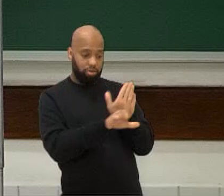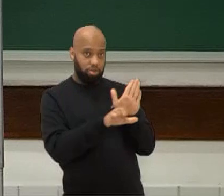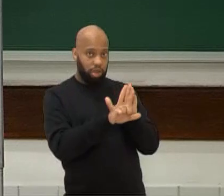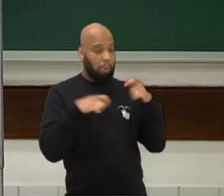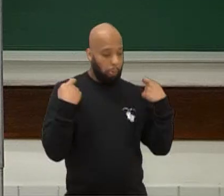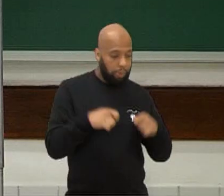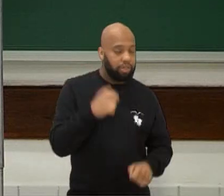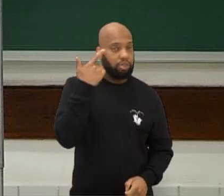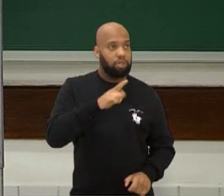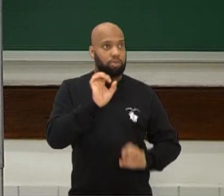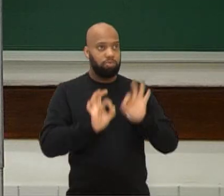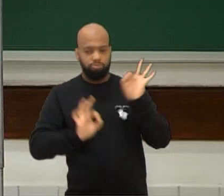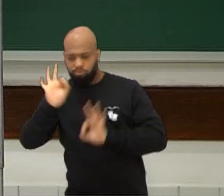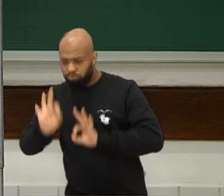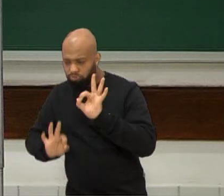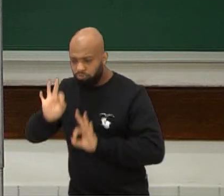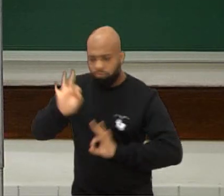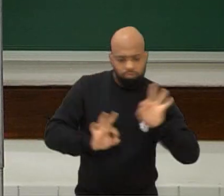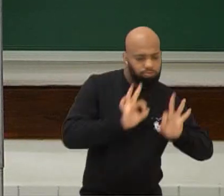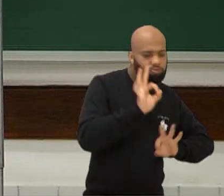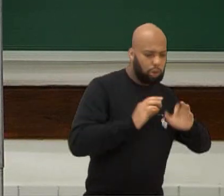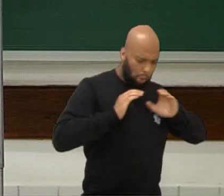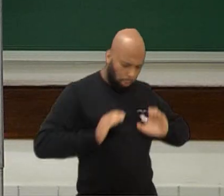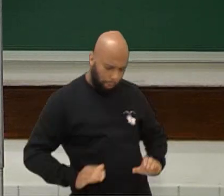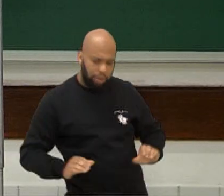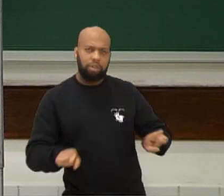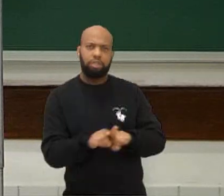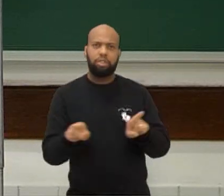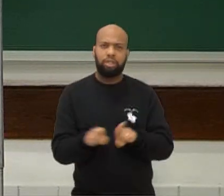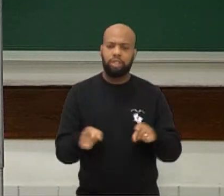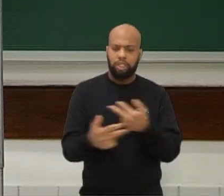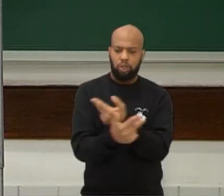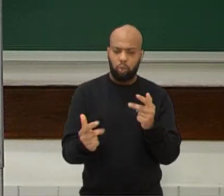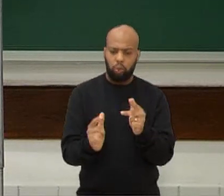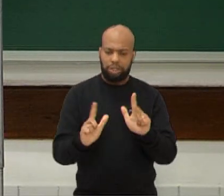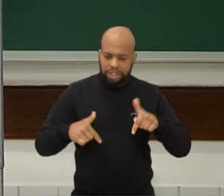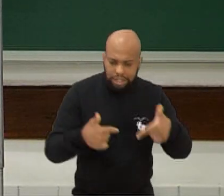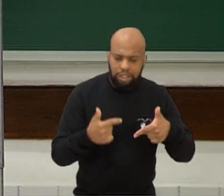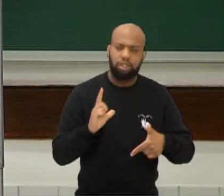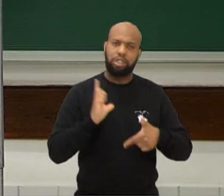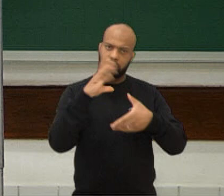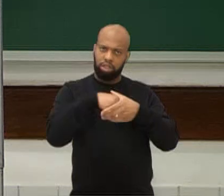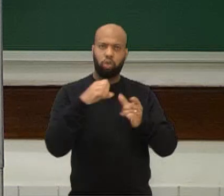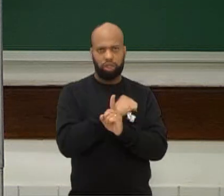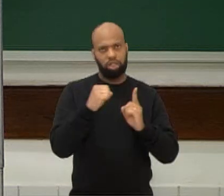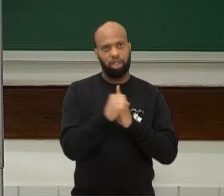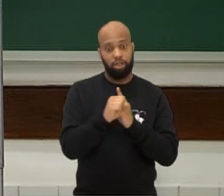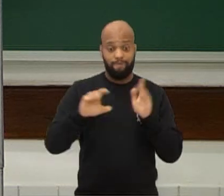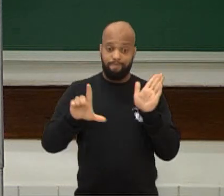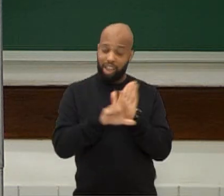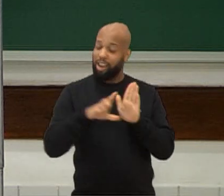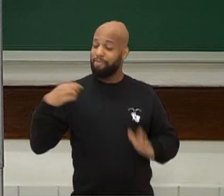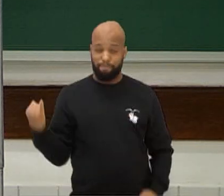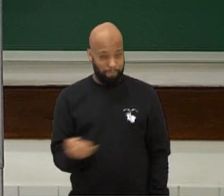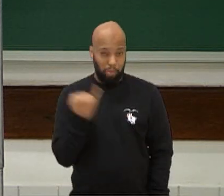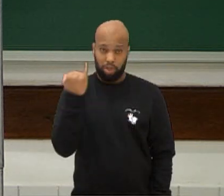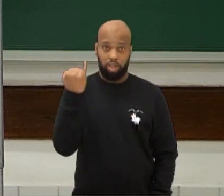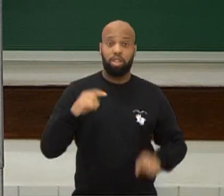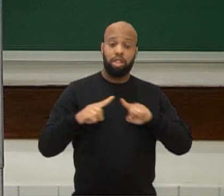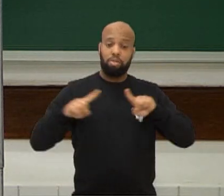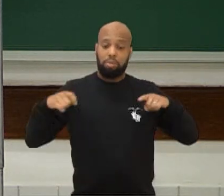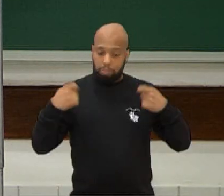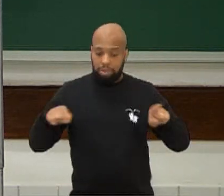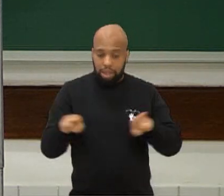poder ordenar os comportamentos, né, as ações na sociedade. A lei é fundamental. Mas eu preciso